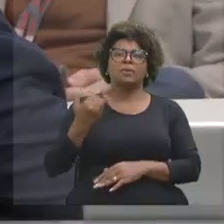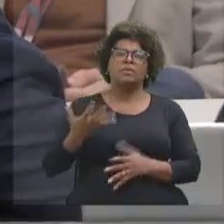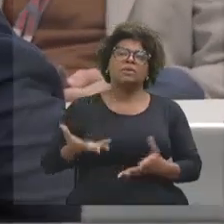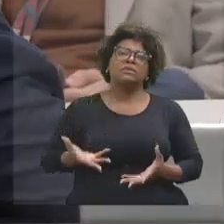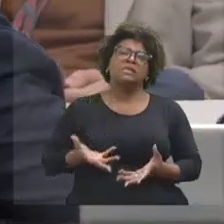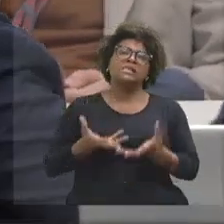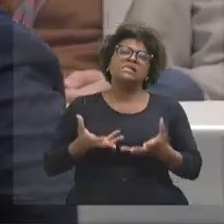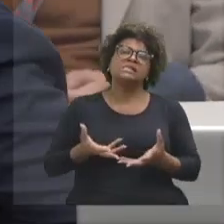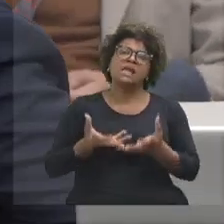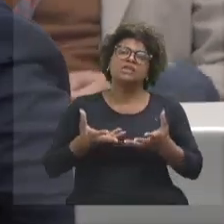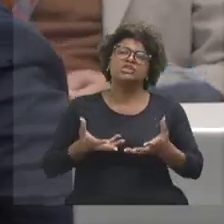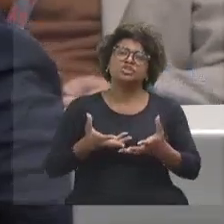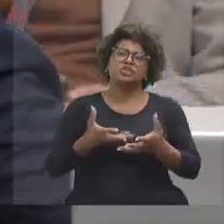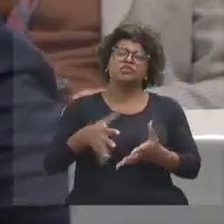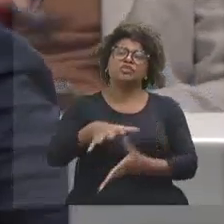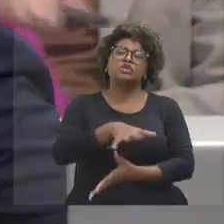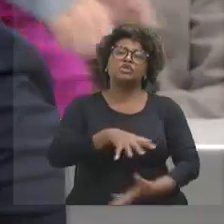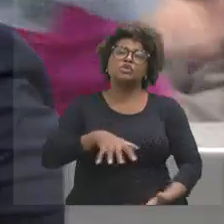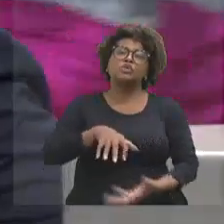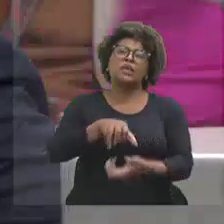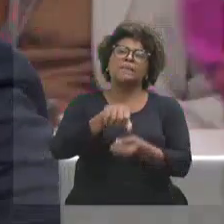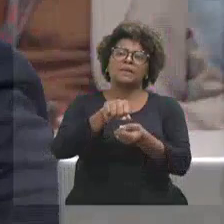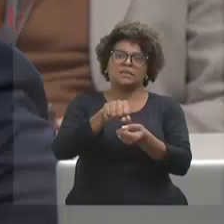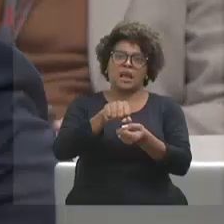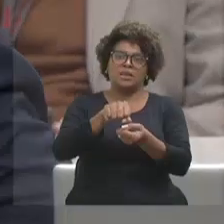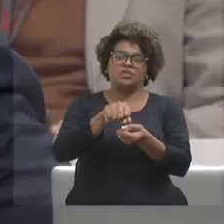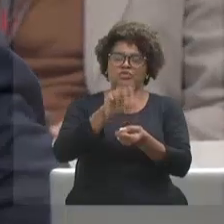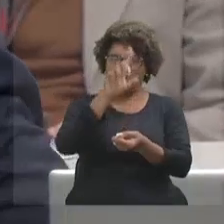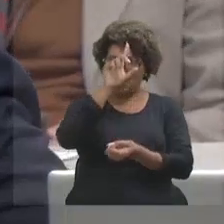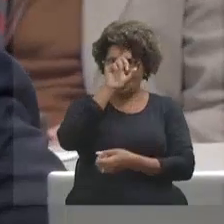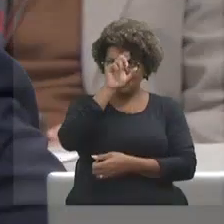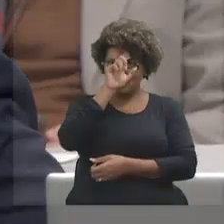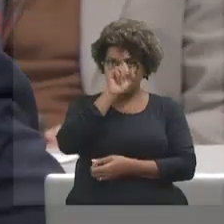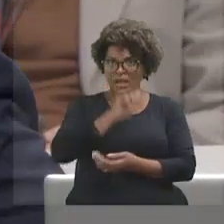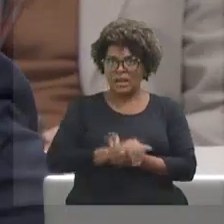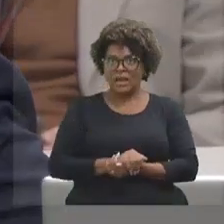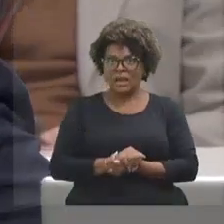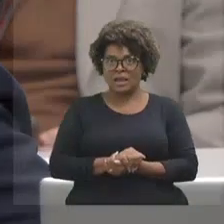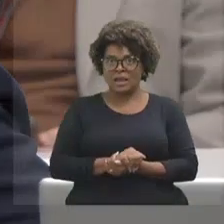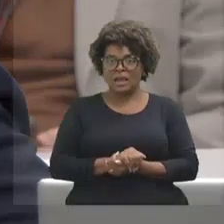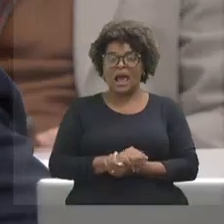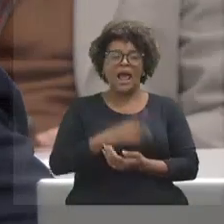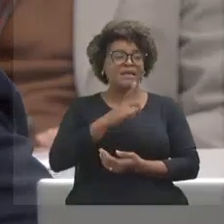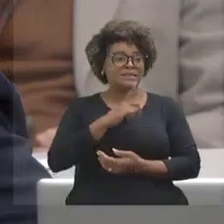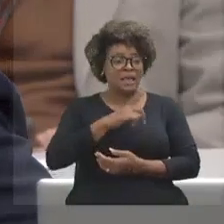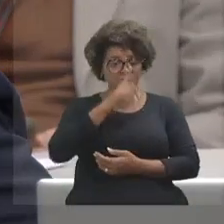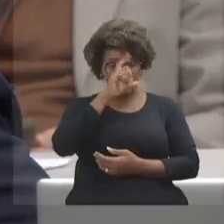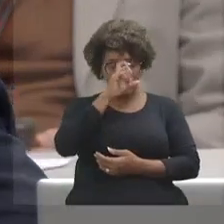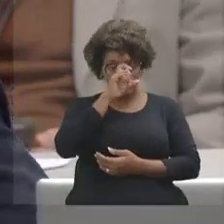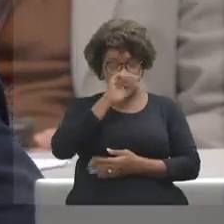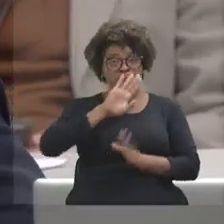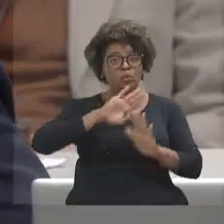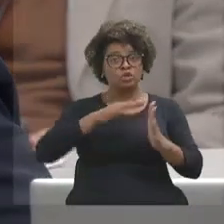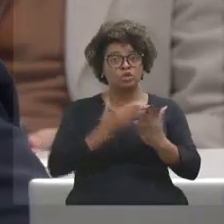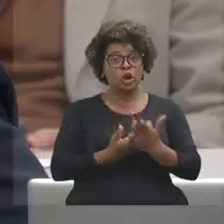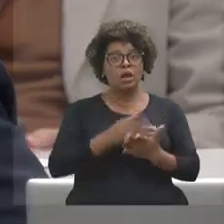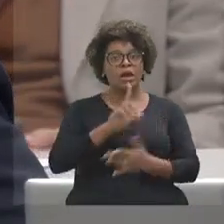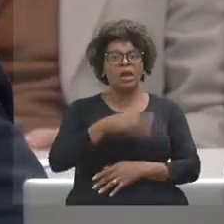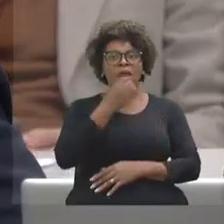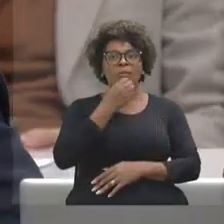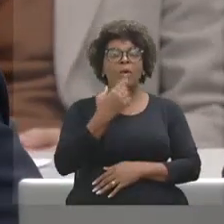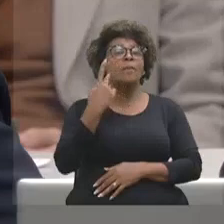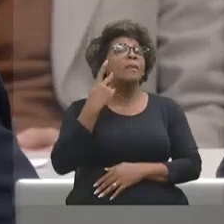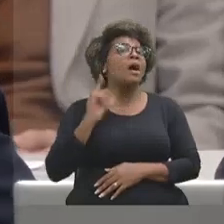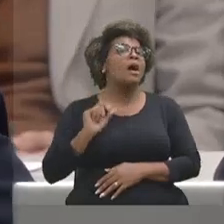habilidade hospitalar Deus foi presidente da femig terceiro hospital escola é bom para vários aspectos bom para